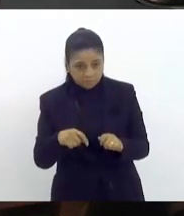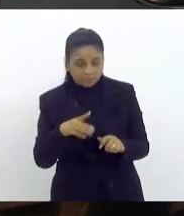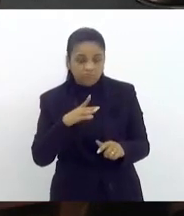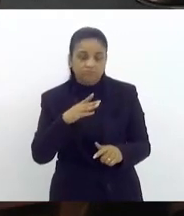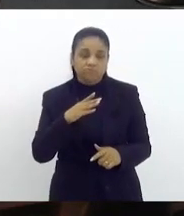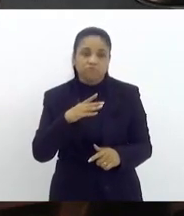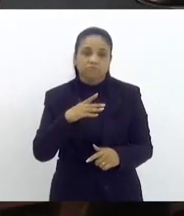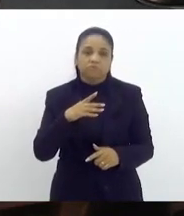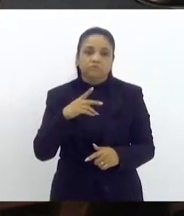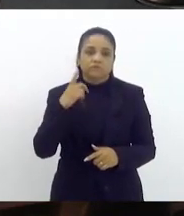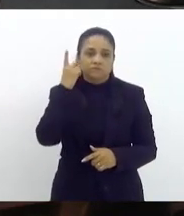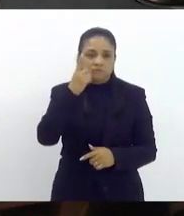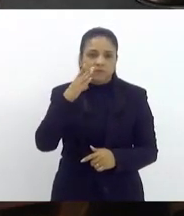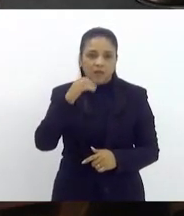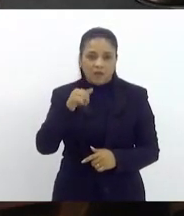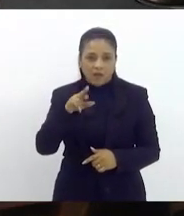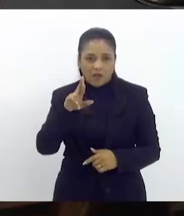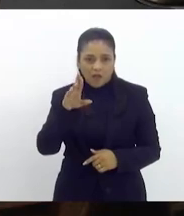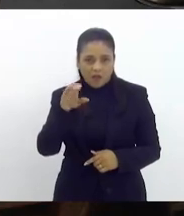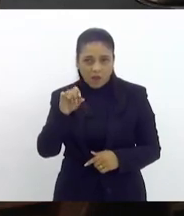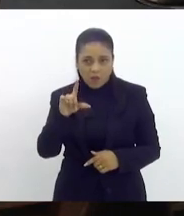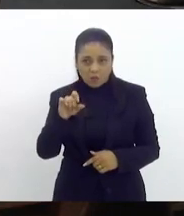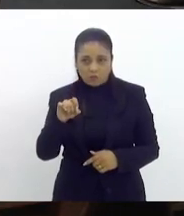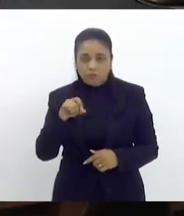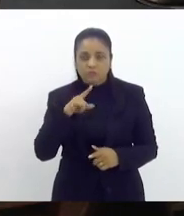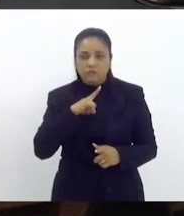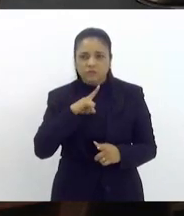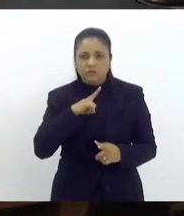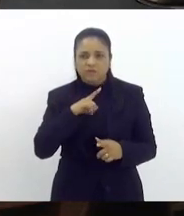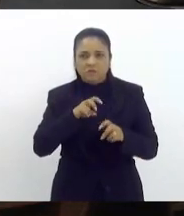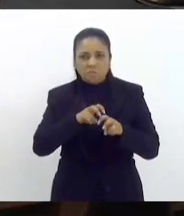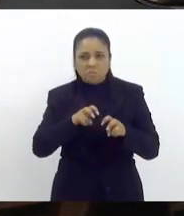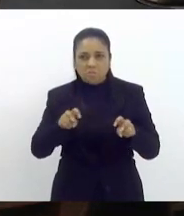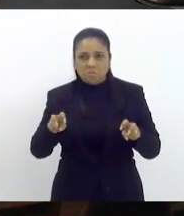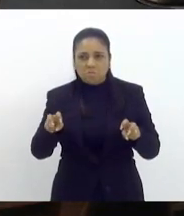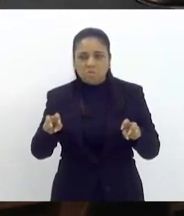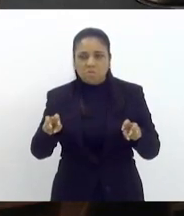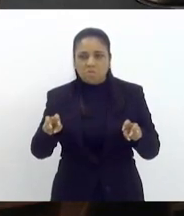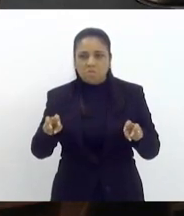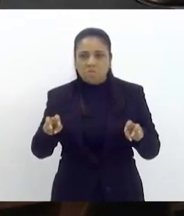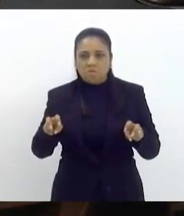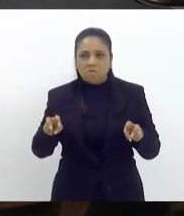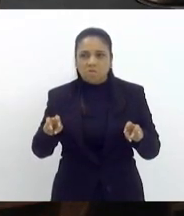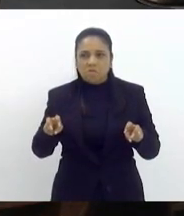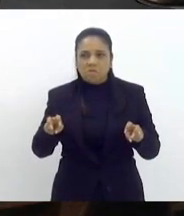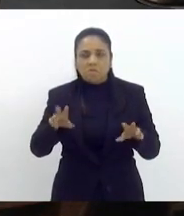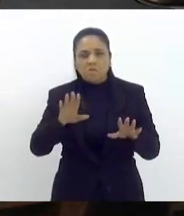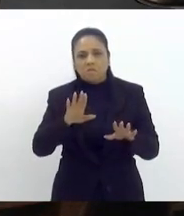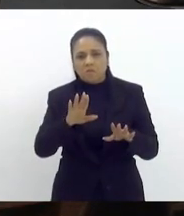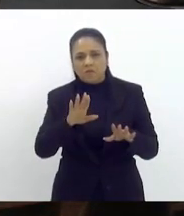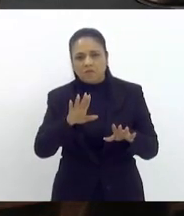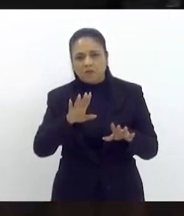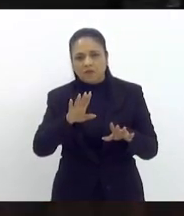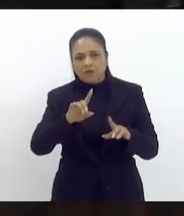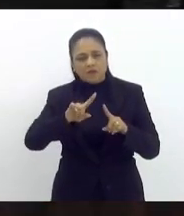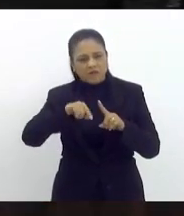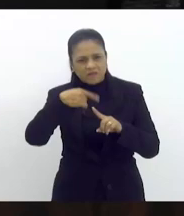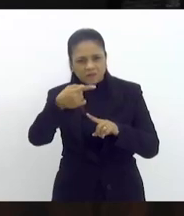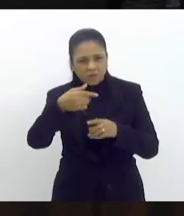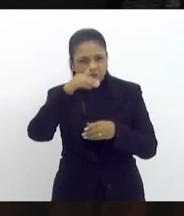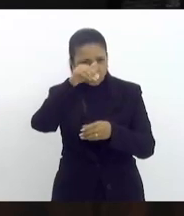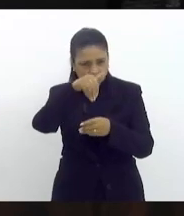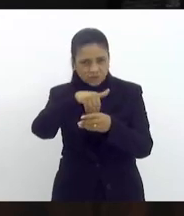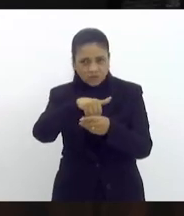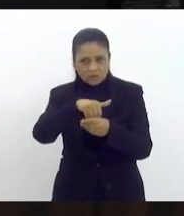houve um acordo entabulado aqui na bancada juntamente eu vou vamos deixar para declarar o voto